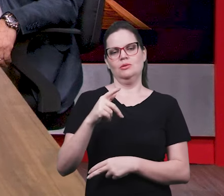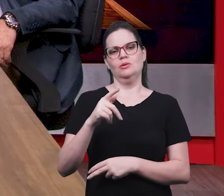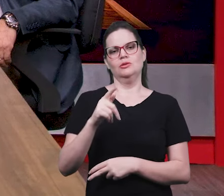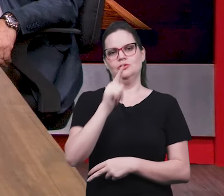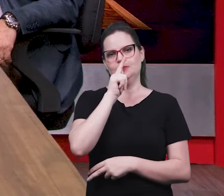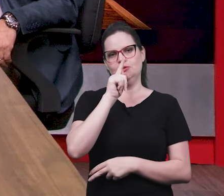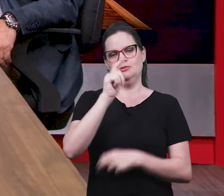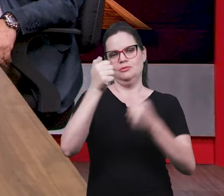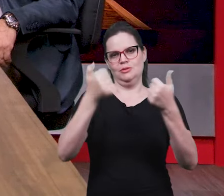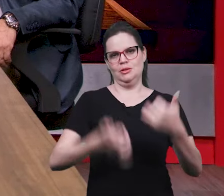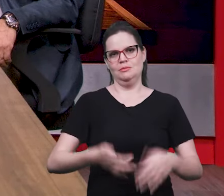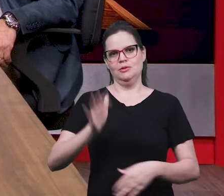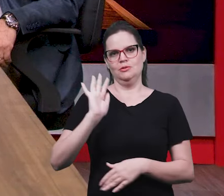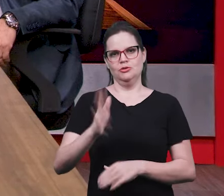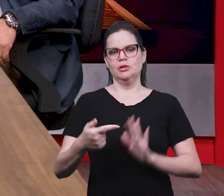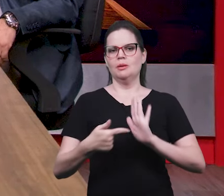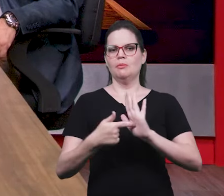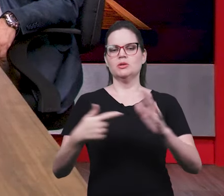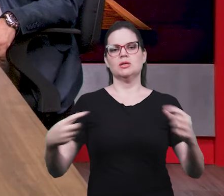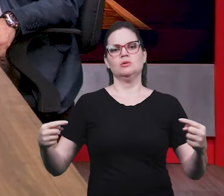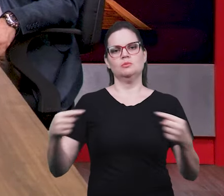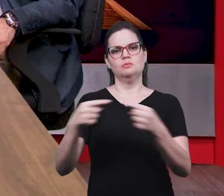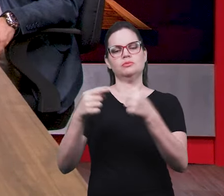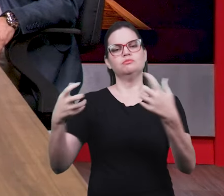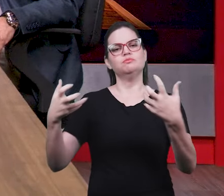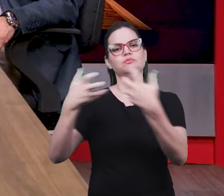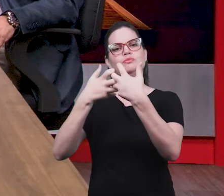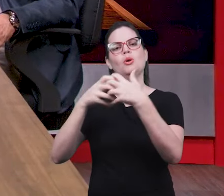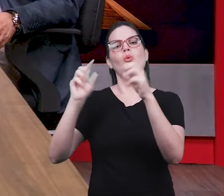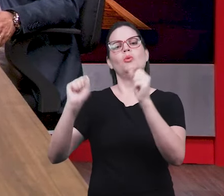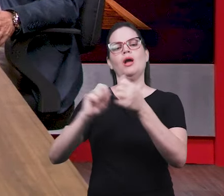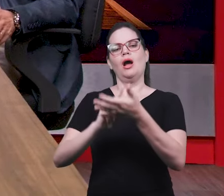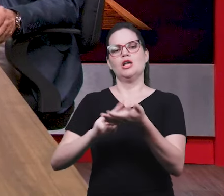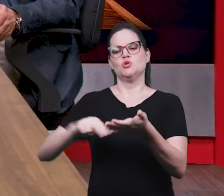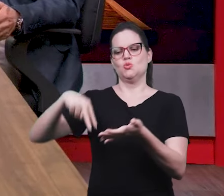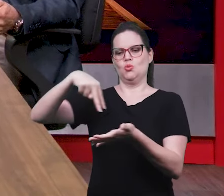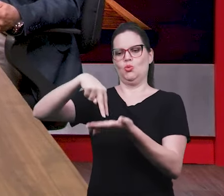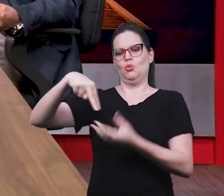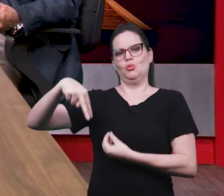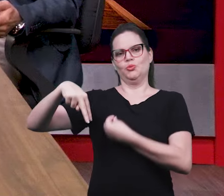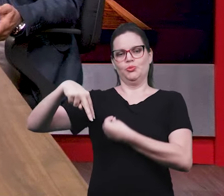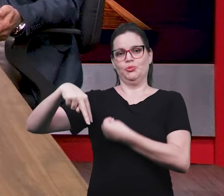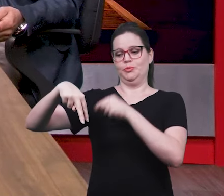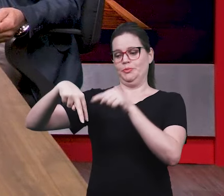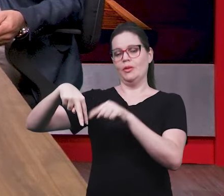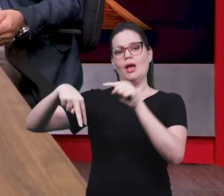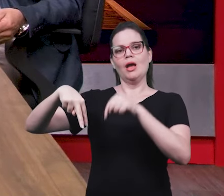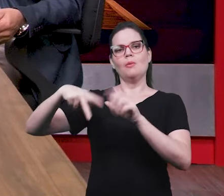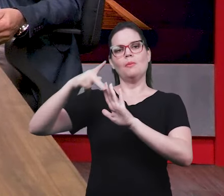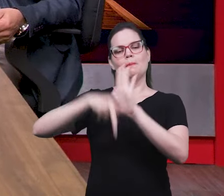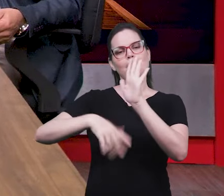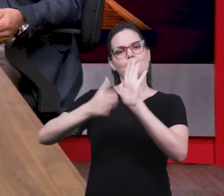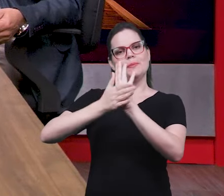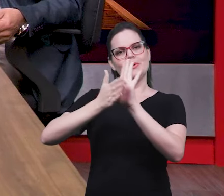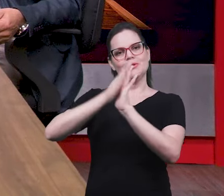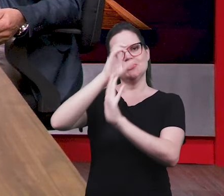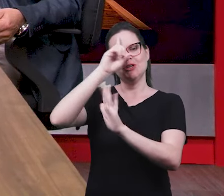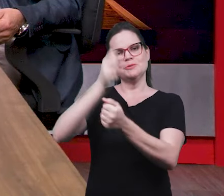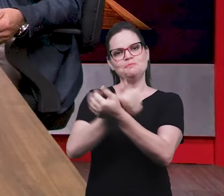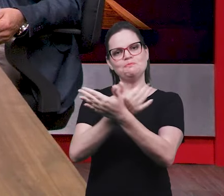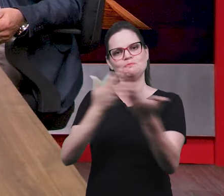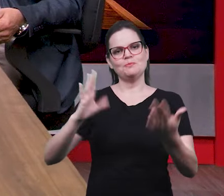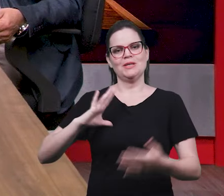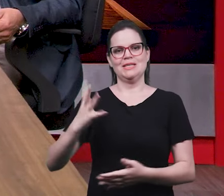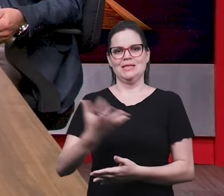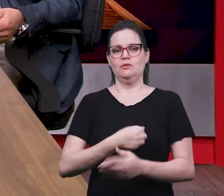à glória dele, que é a ressurreição, né? Ressurreição que é exatamente todo o projeto de Deus para a salvação do homem.